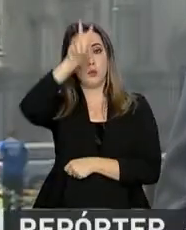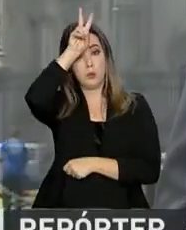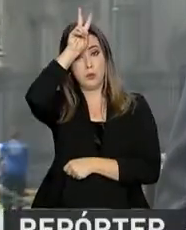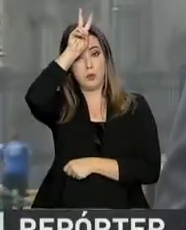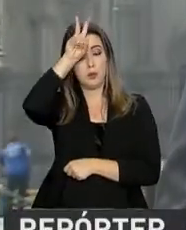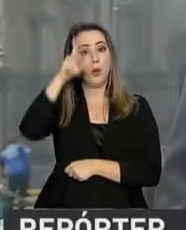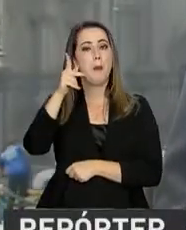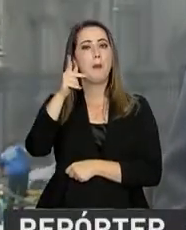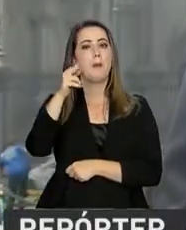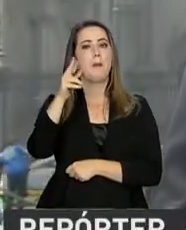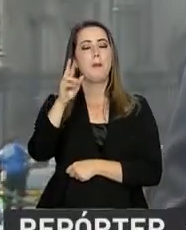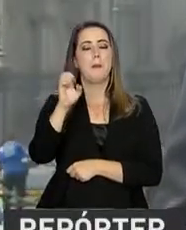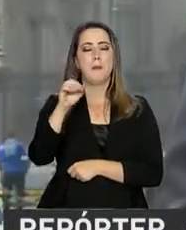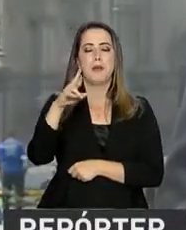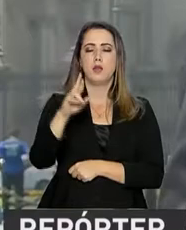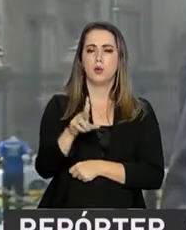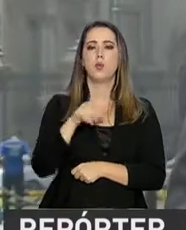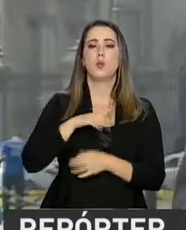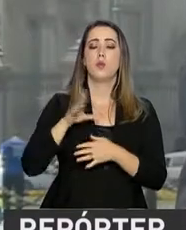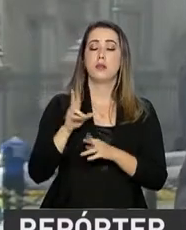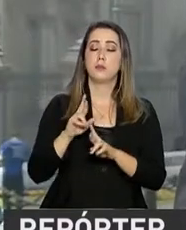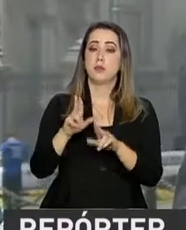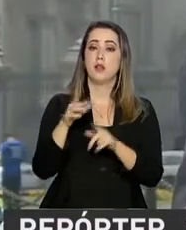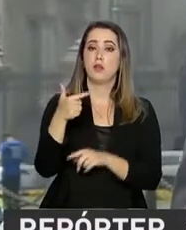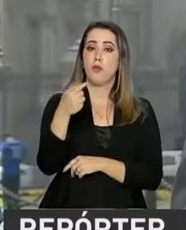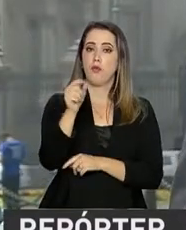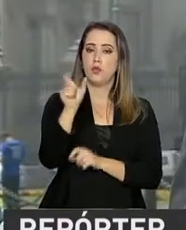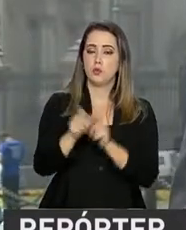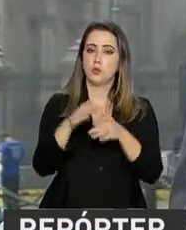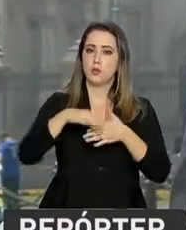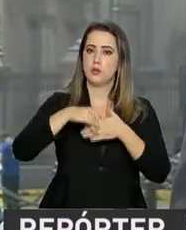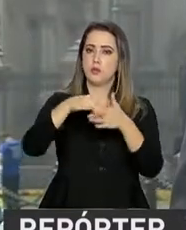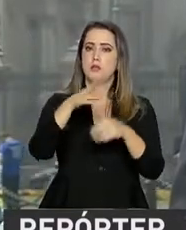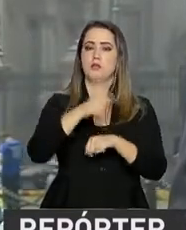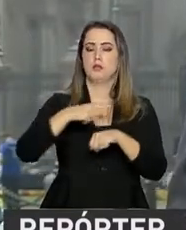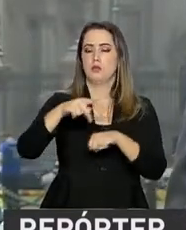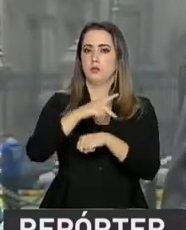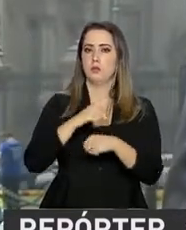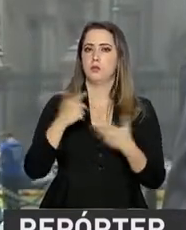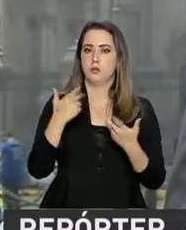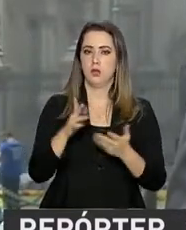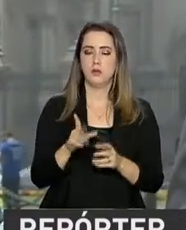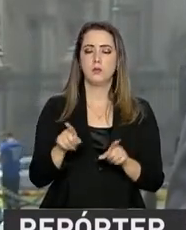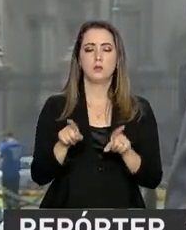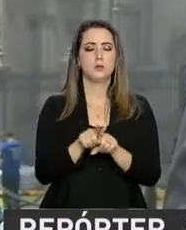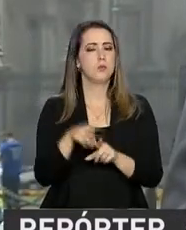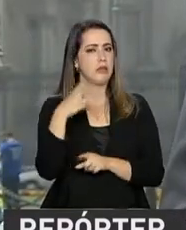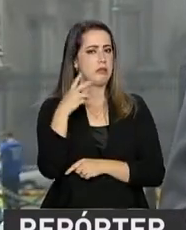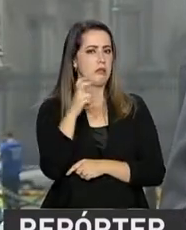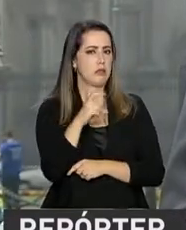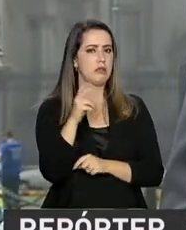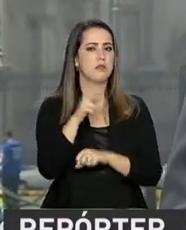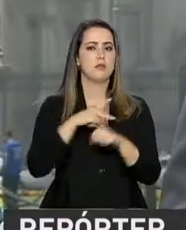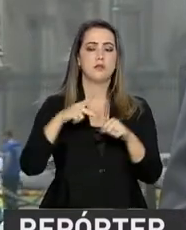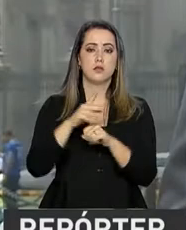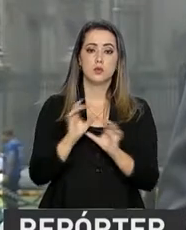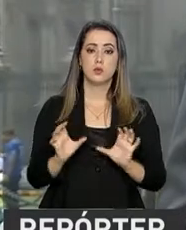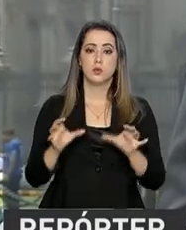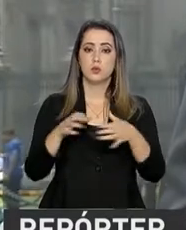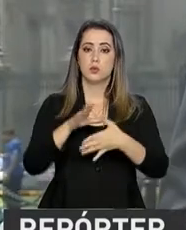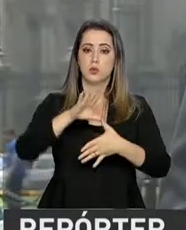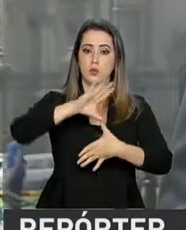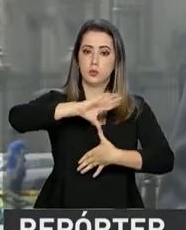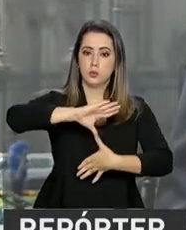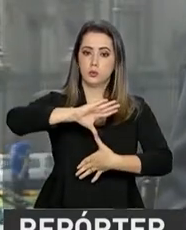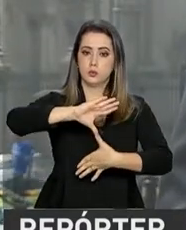20 chefes de Estado e de governo, entre eles o presidente Michel Temer. 35 países fazem parte do